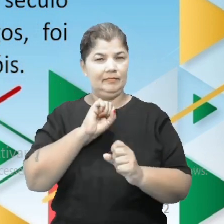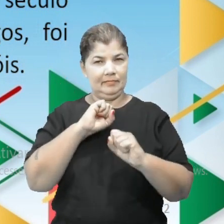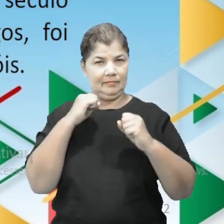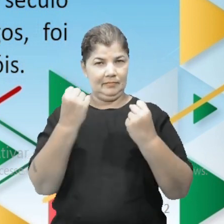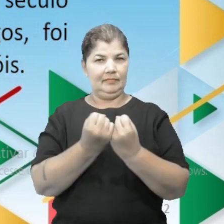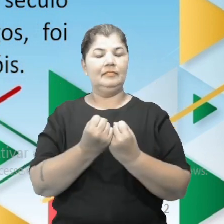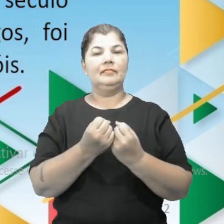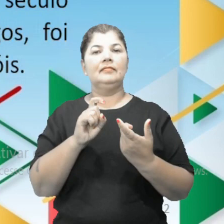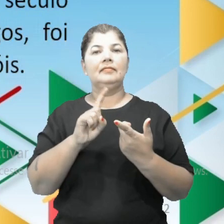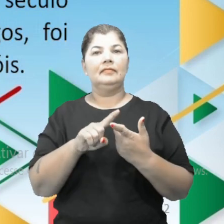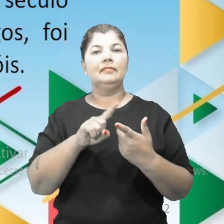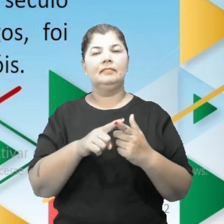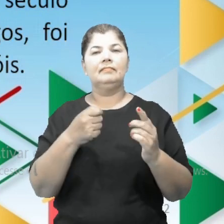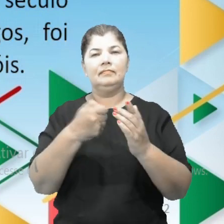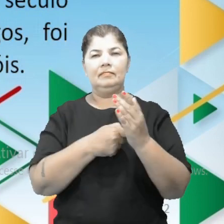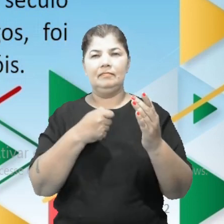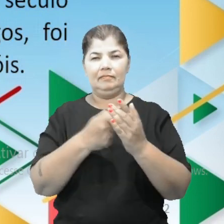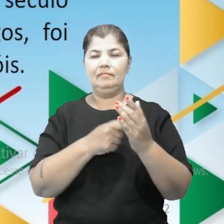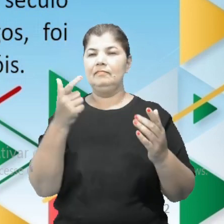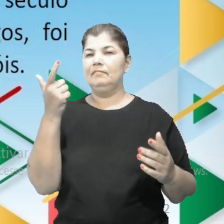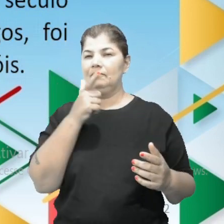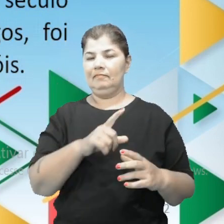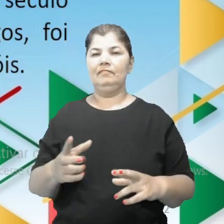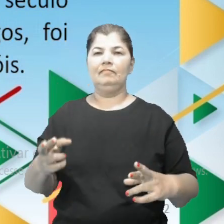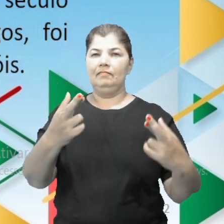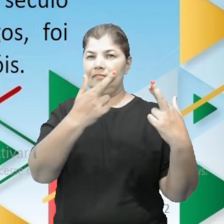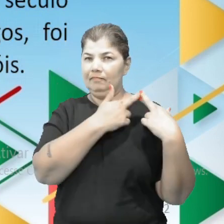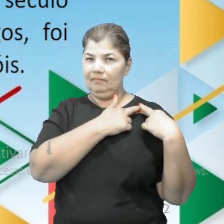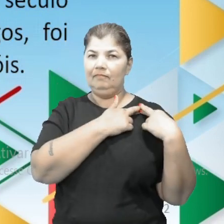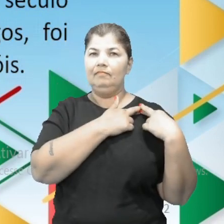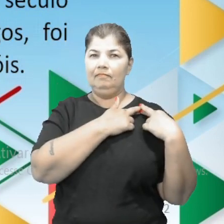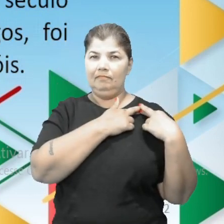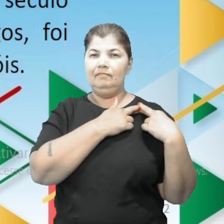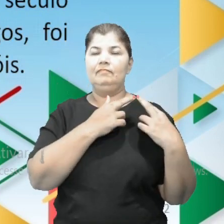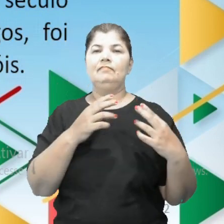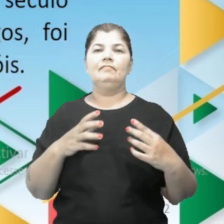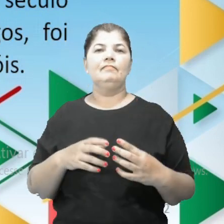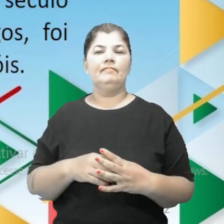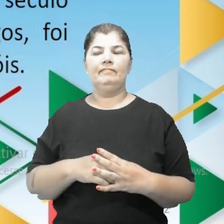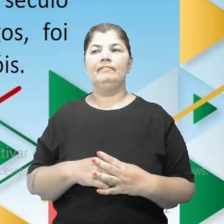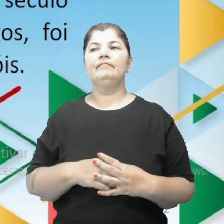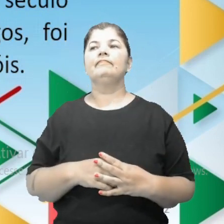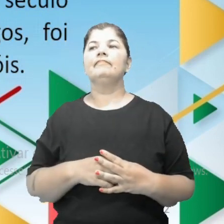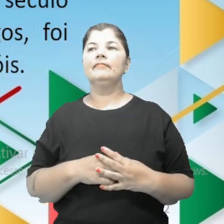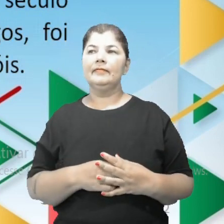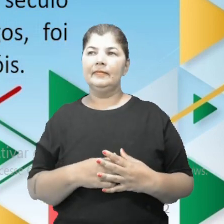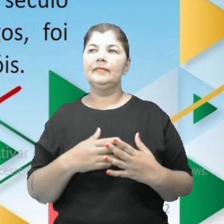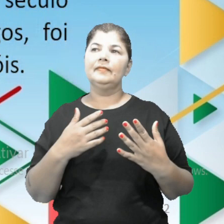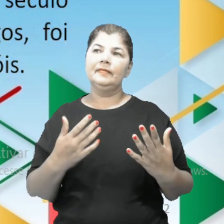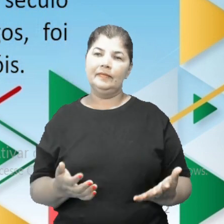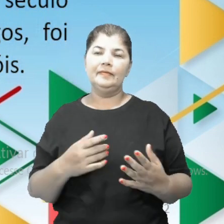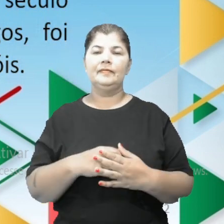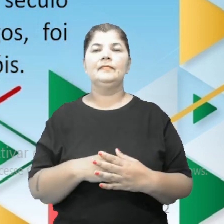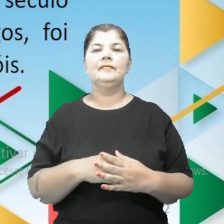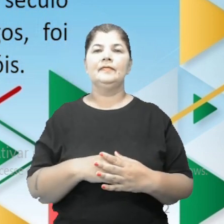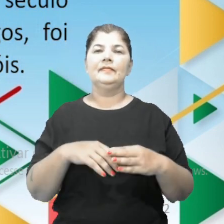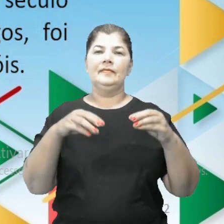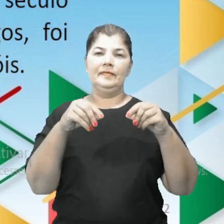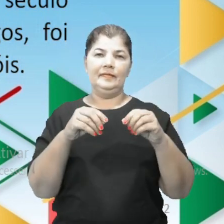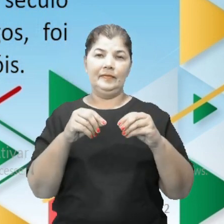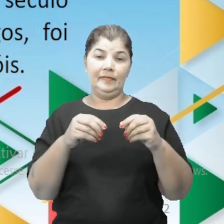lutas pela independência. Inicialmente, vamos estudar o caso do Haiti. As terras